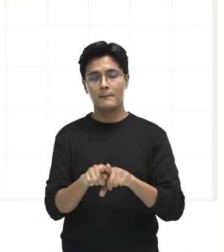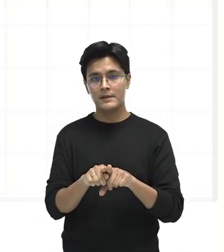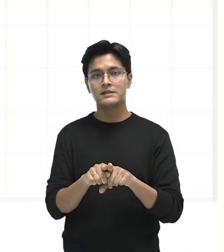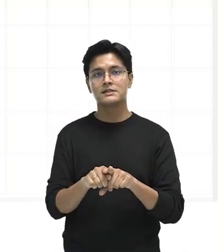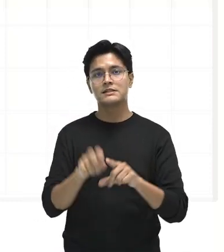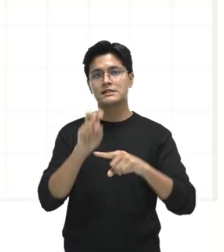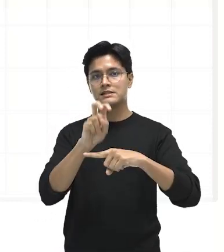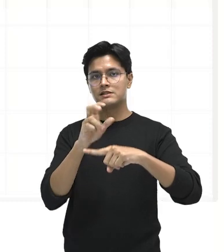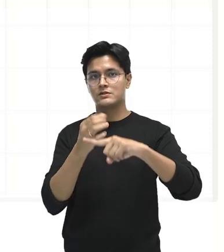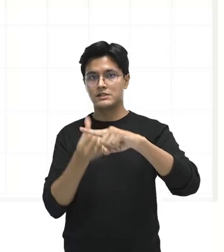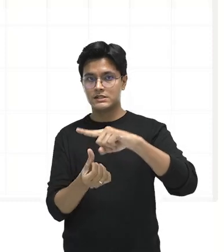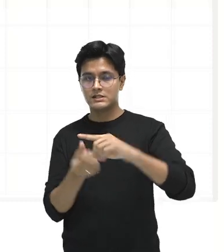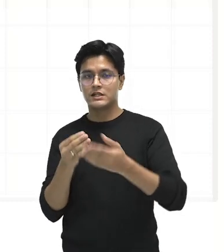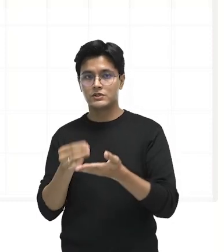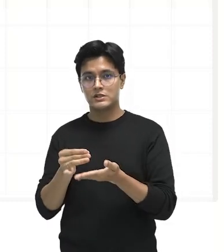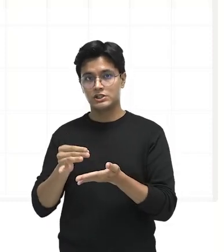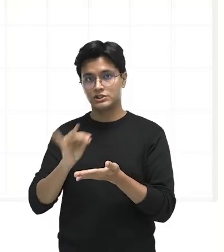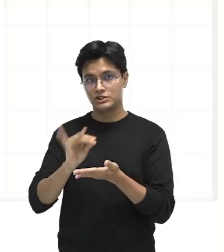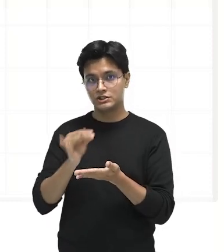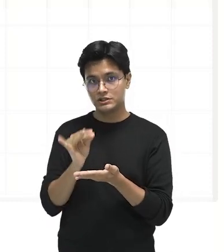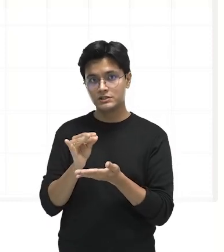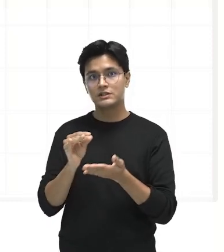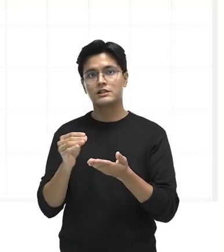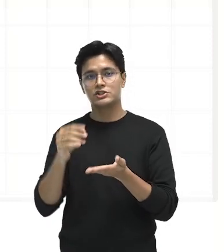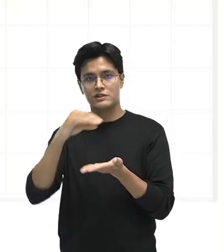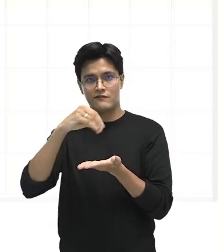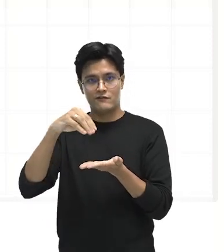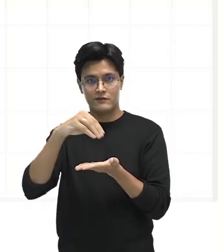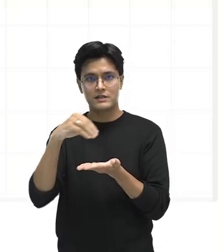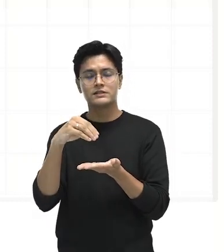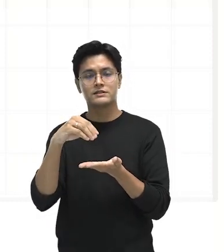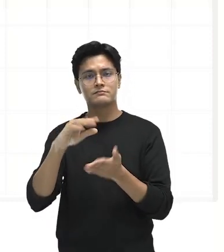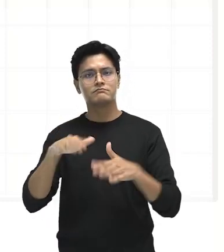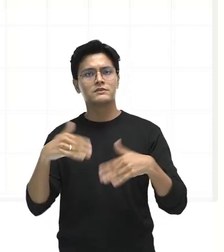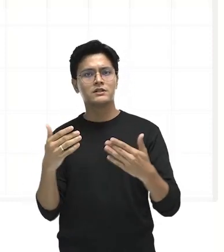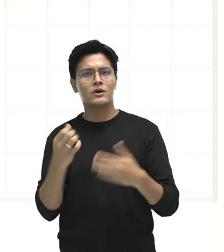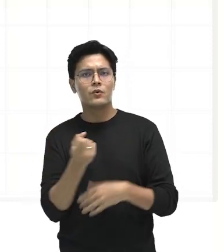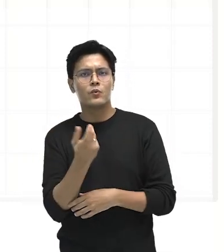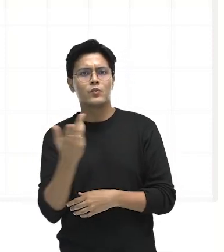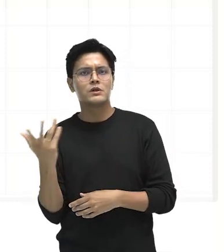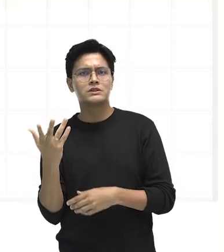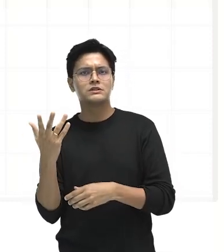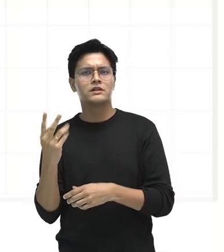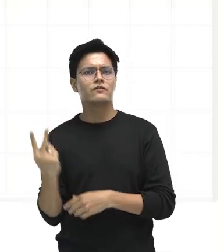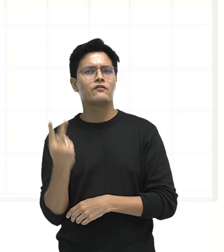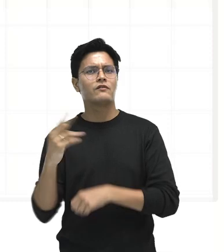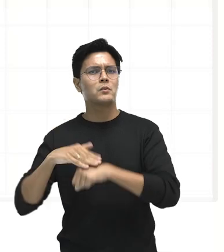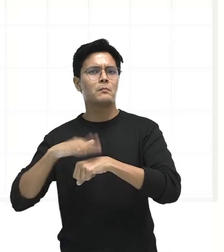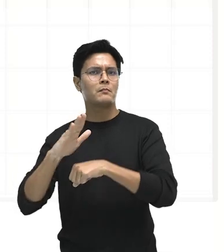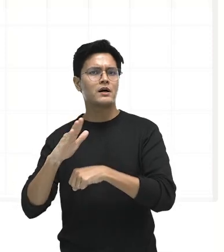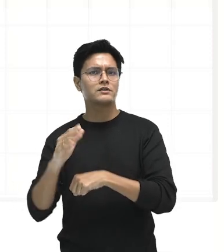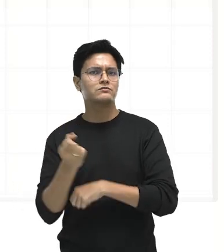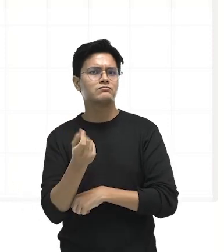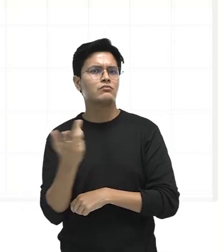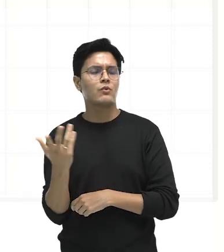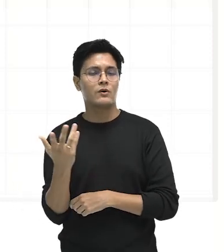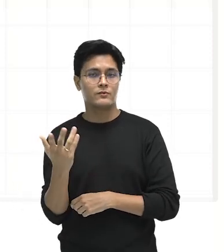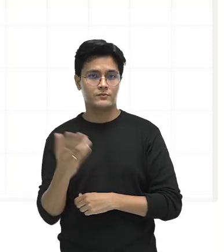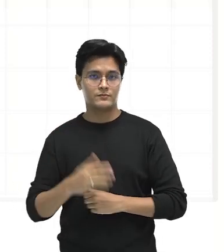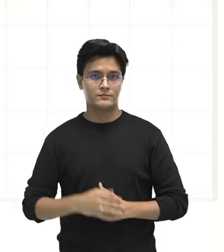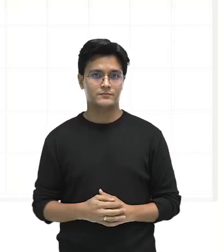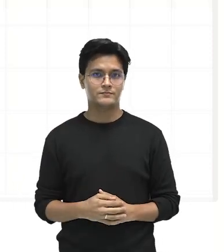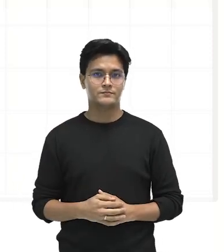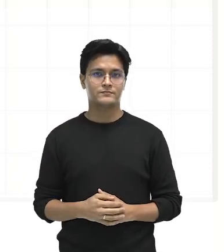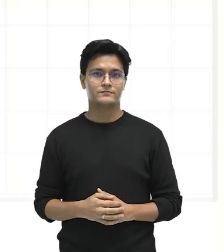5/6 de xícara de farinha. Qual quantidade é maior? Veja,